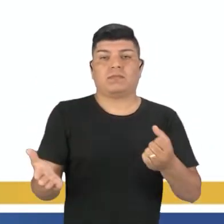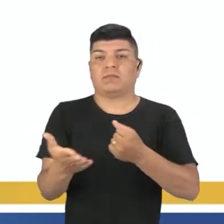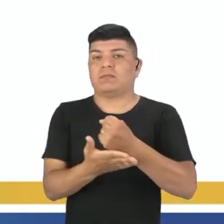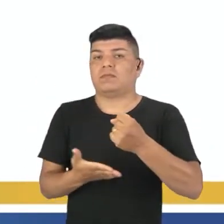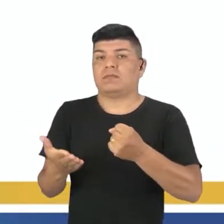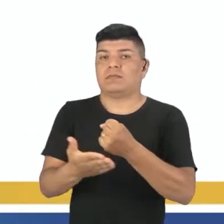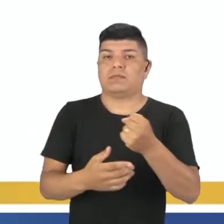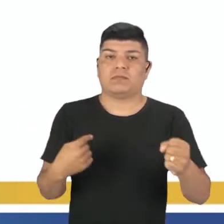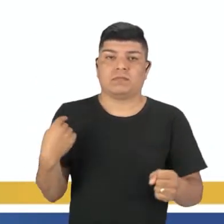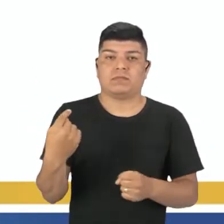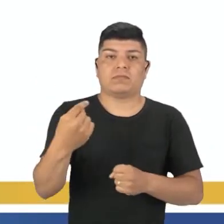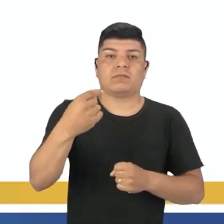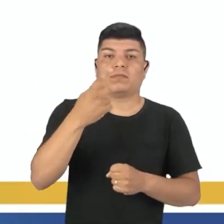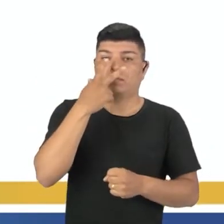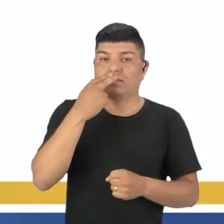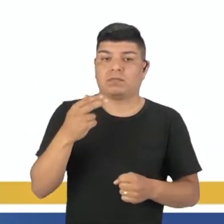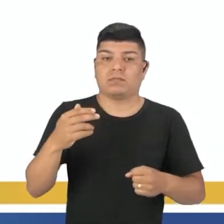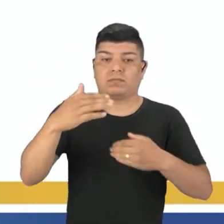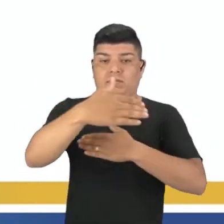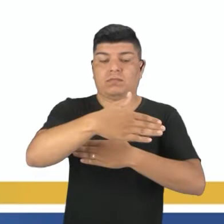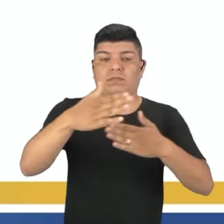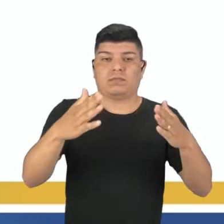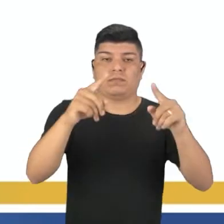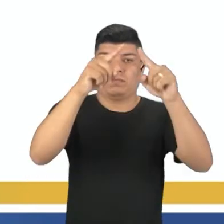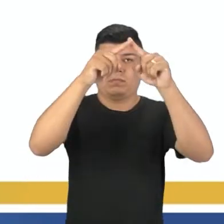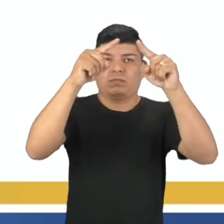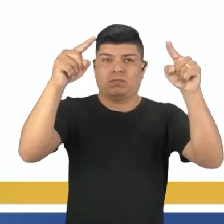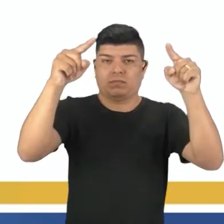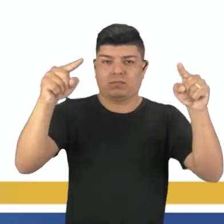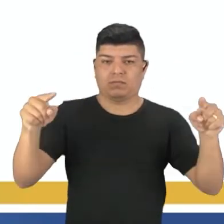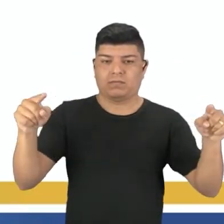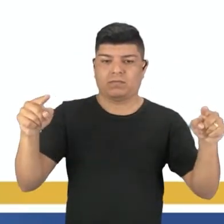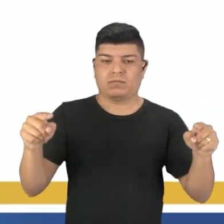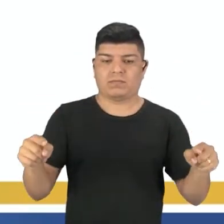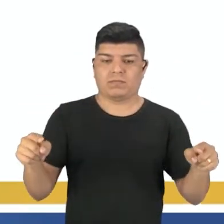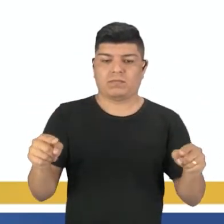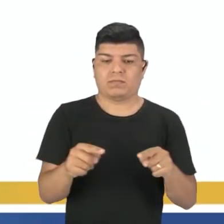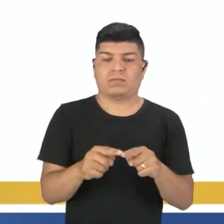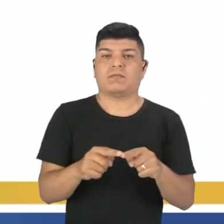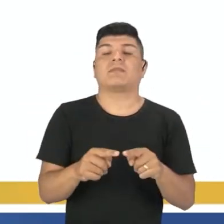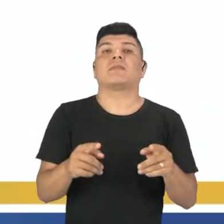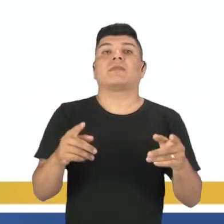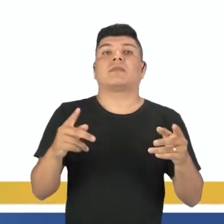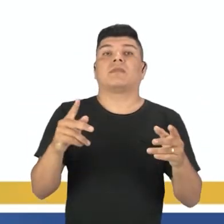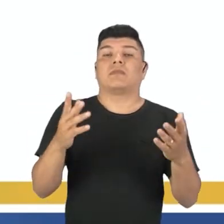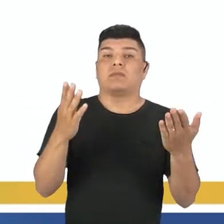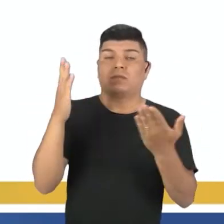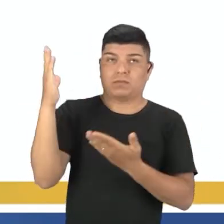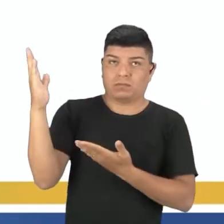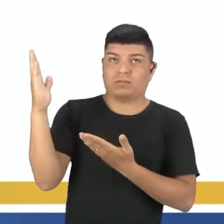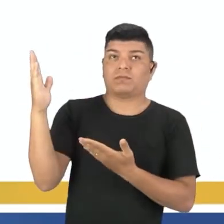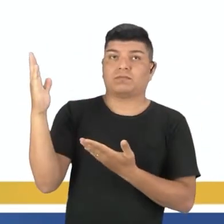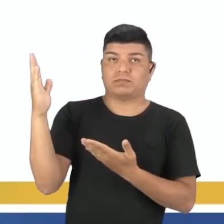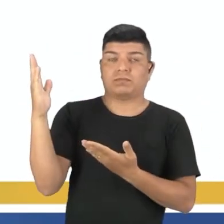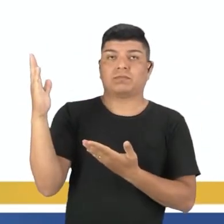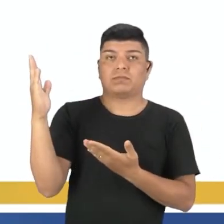da nossa caixa de pizza, né, do nosso prisma. Então, a área dessa base, né, essa figura aí que é o